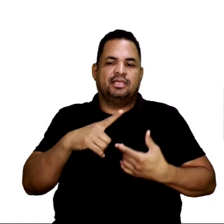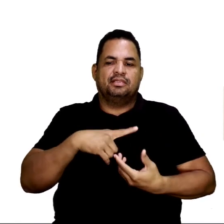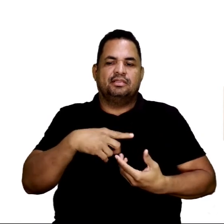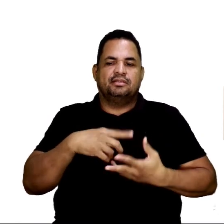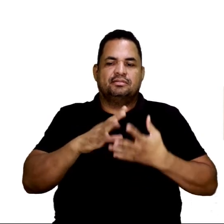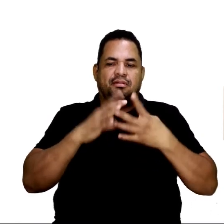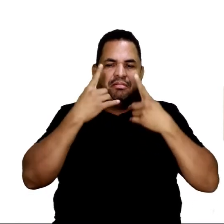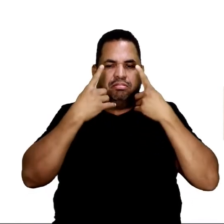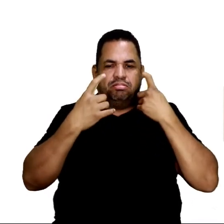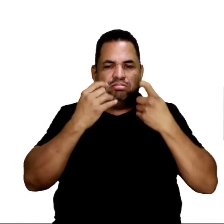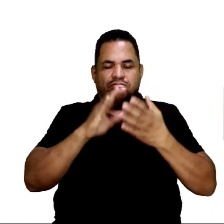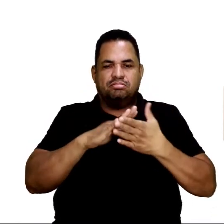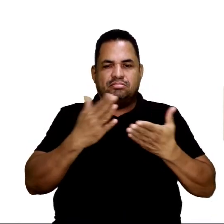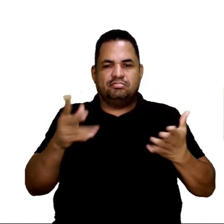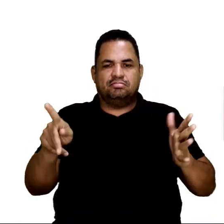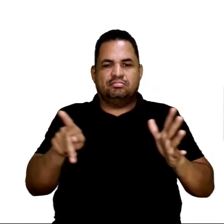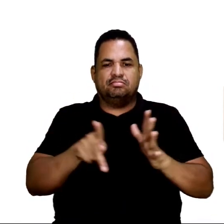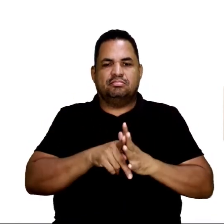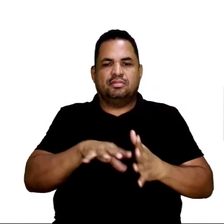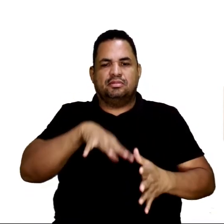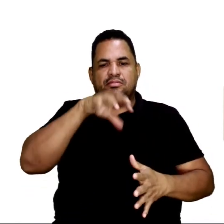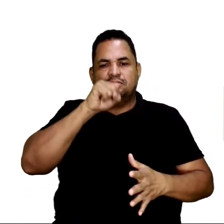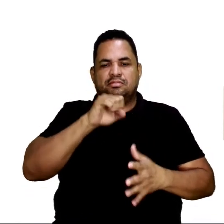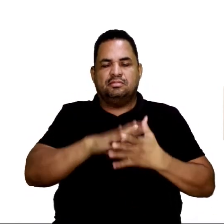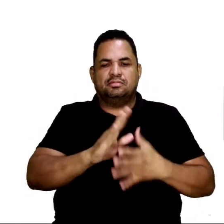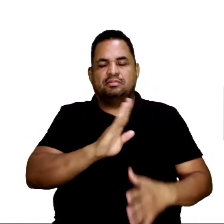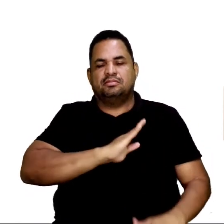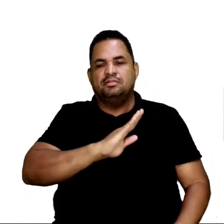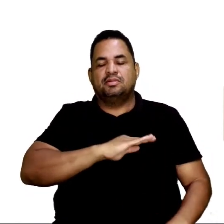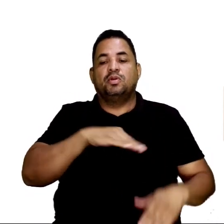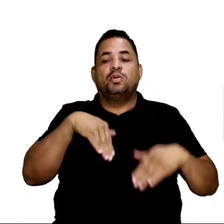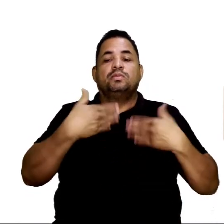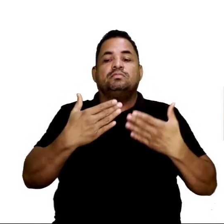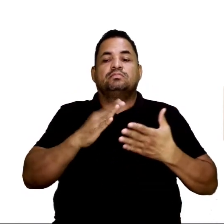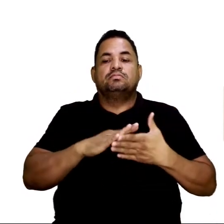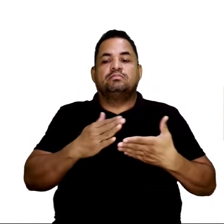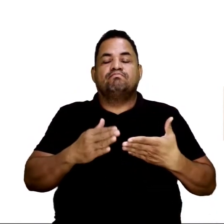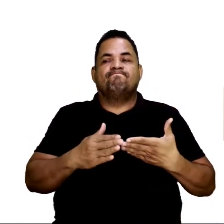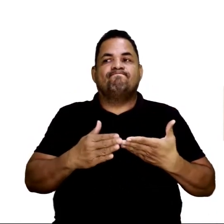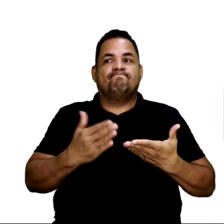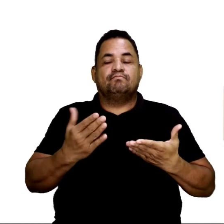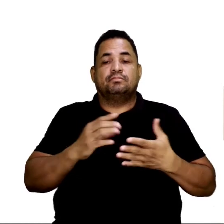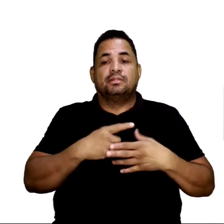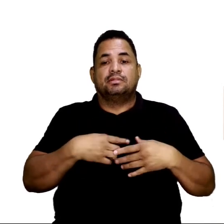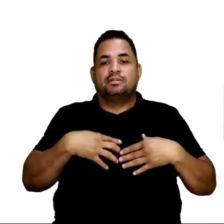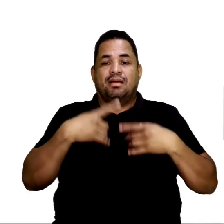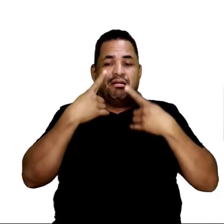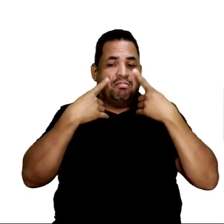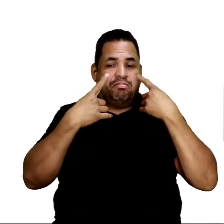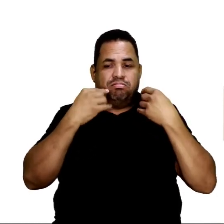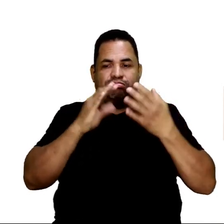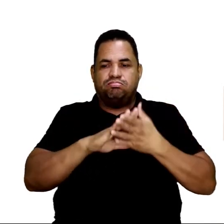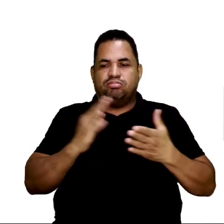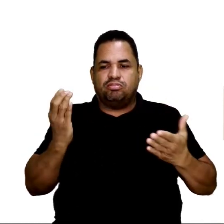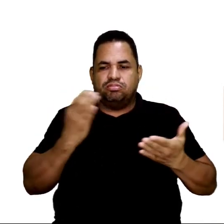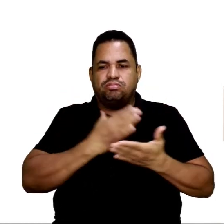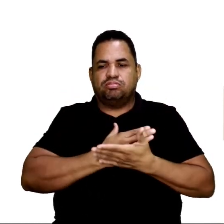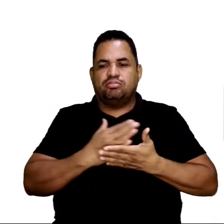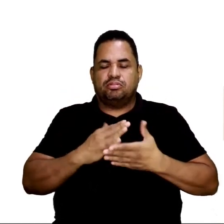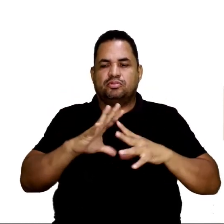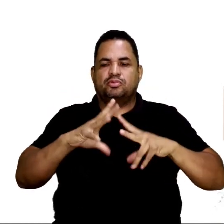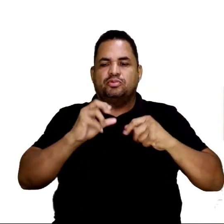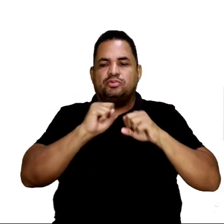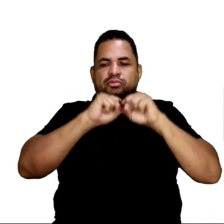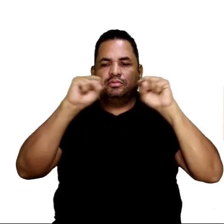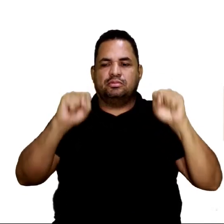bom? Particularmente o sistema respiratório e cardiovascular, porque quando ele dá aquele primeiro choro, ele ativou todo esse sistema e o